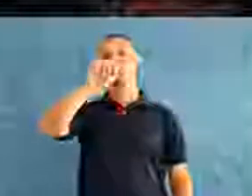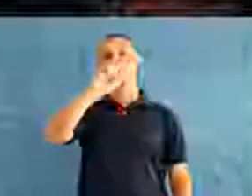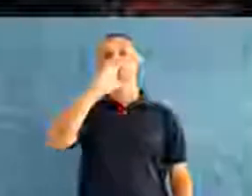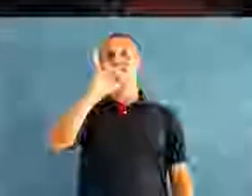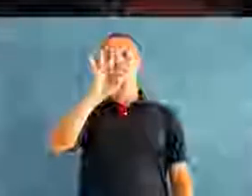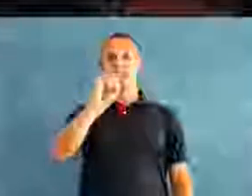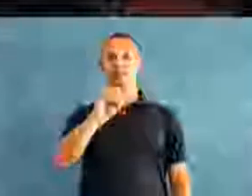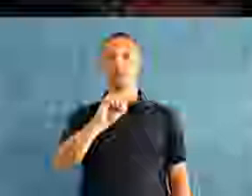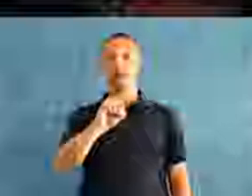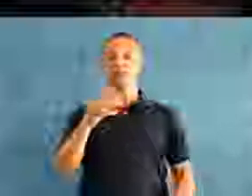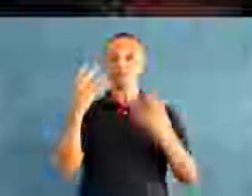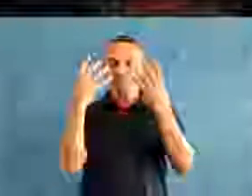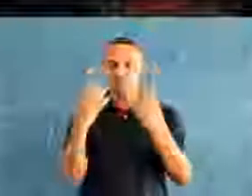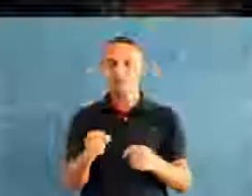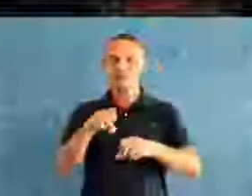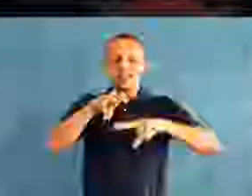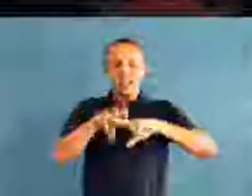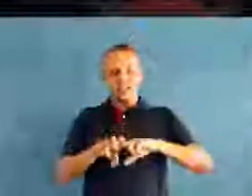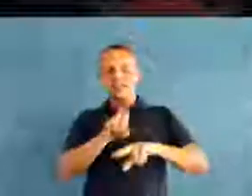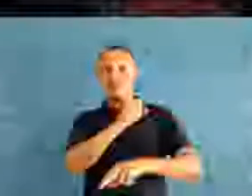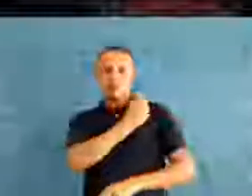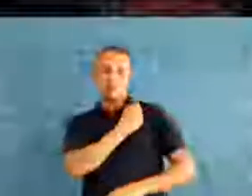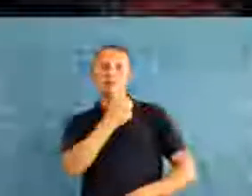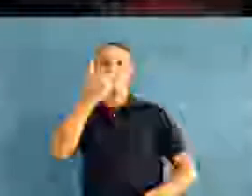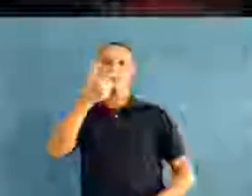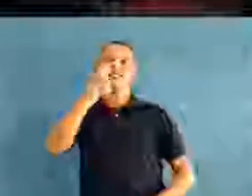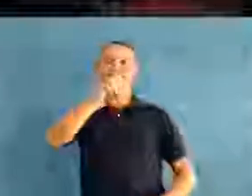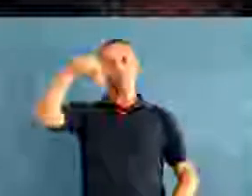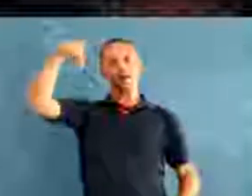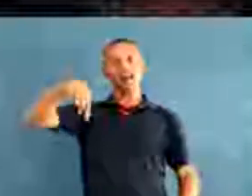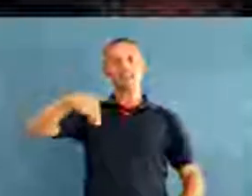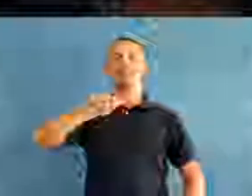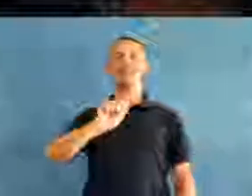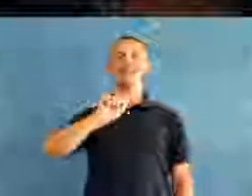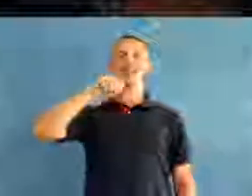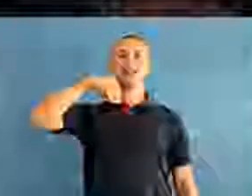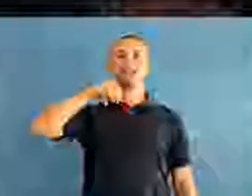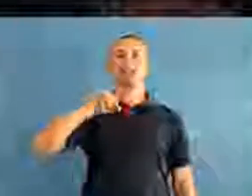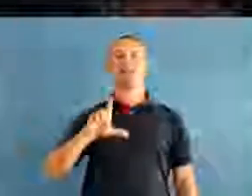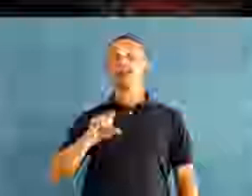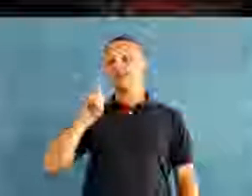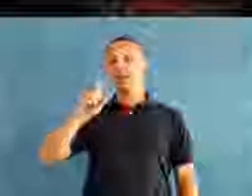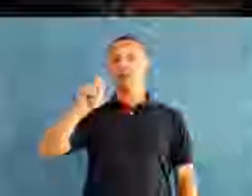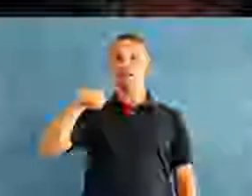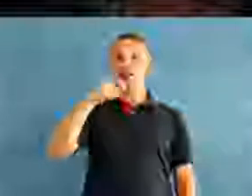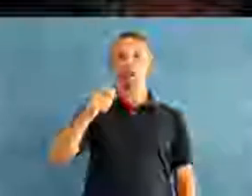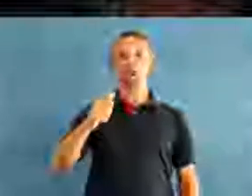desta casa. É um mestre, né, de todos nós,